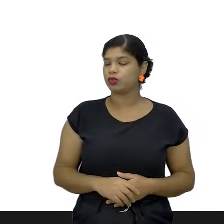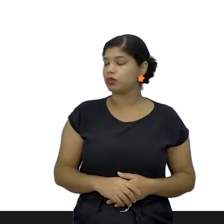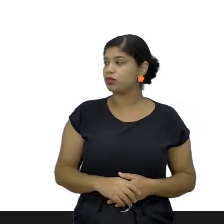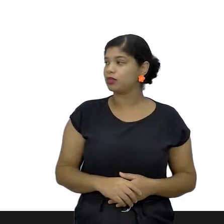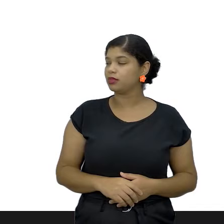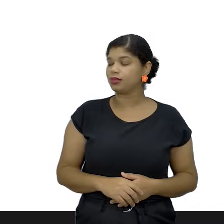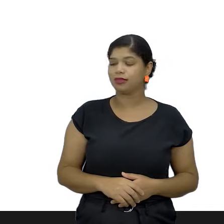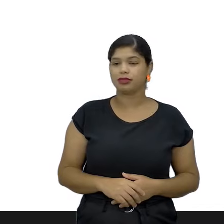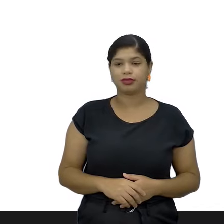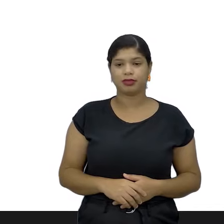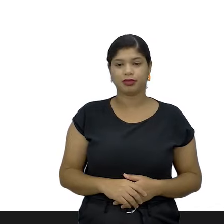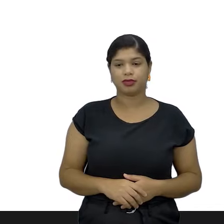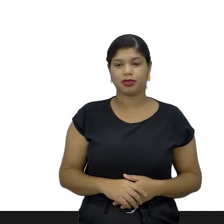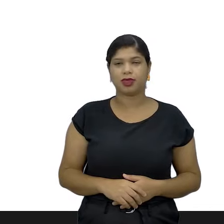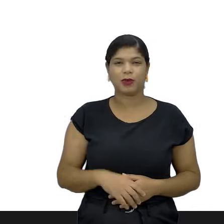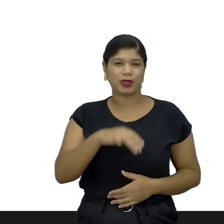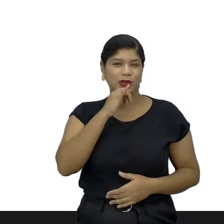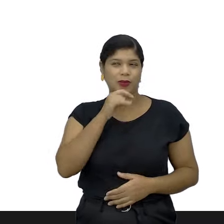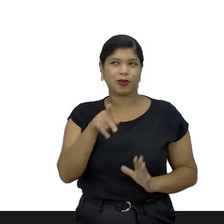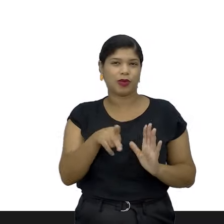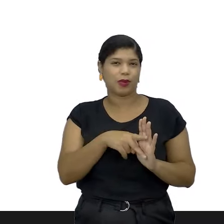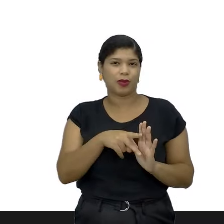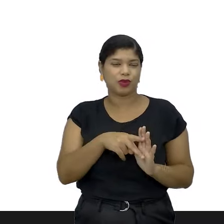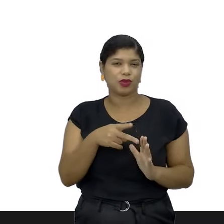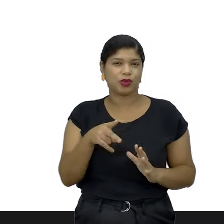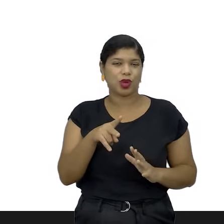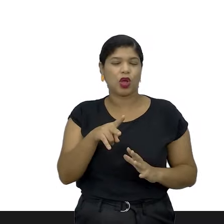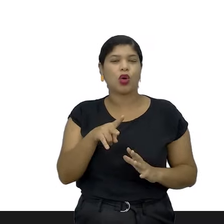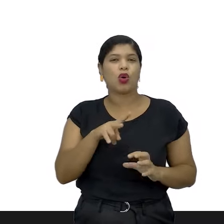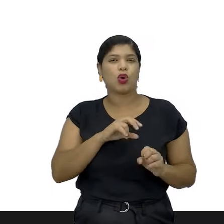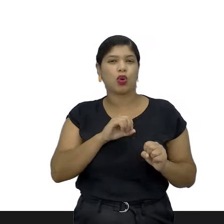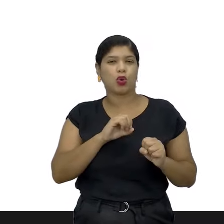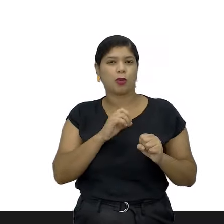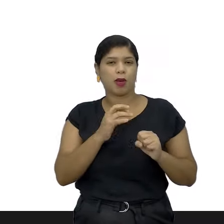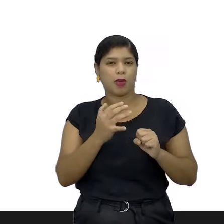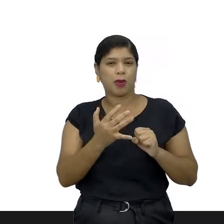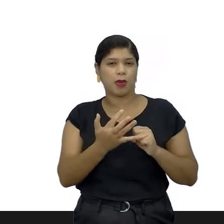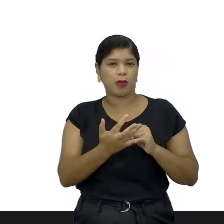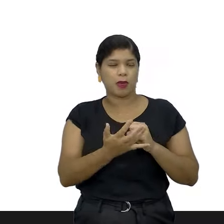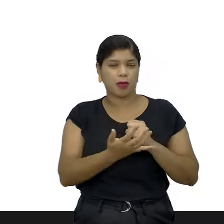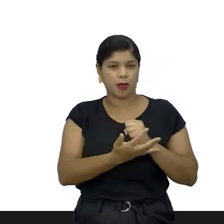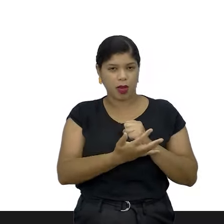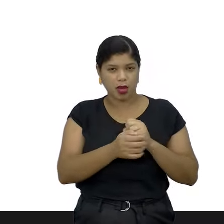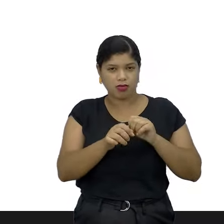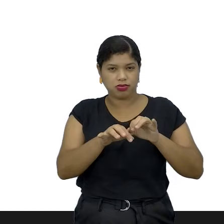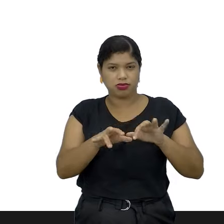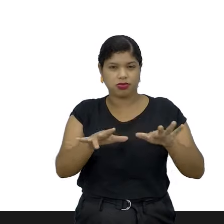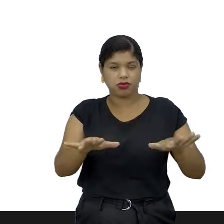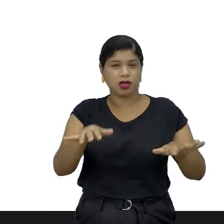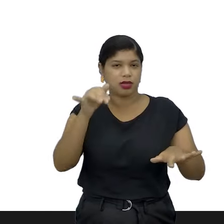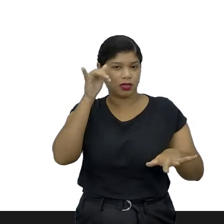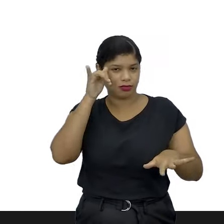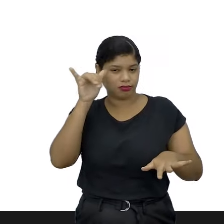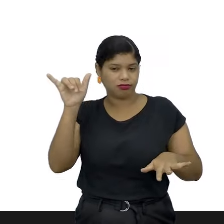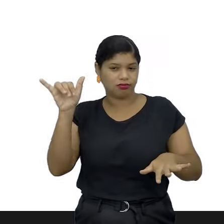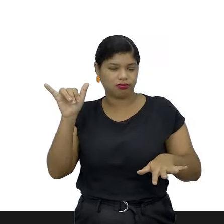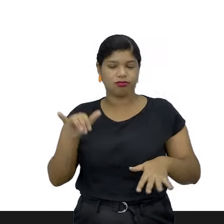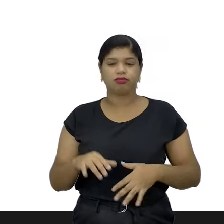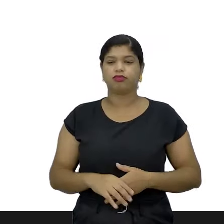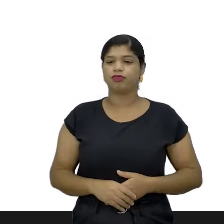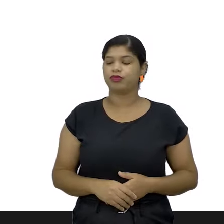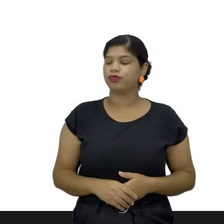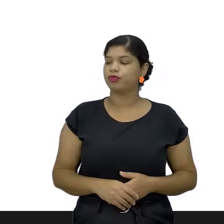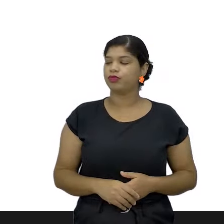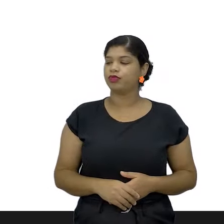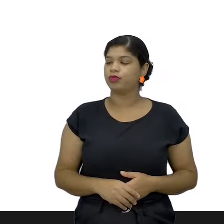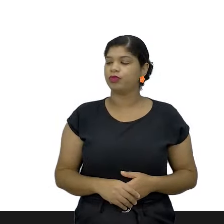pensando lá na prevenção do Covid-19, que aconteceu lá na aula 1, né? Depois, já lá no